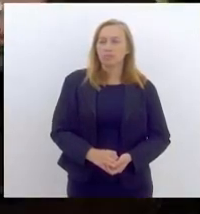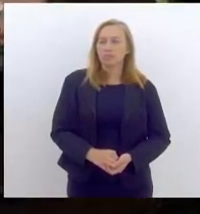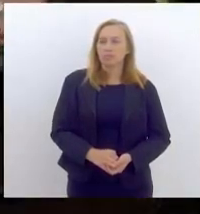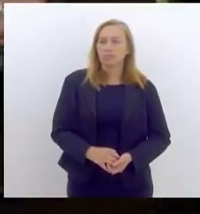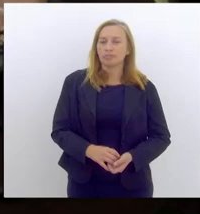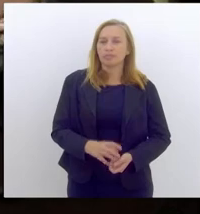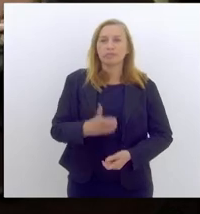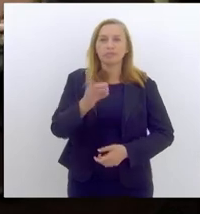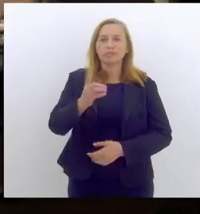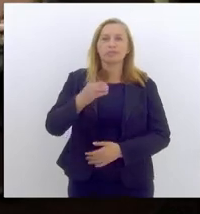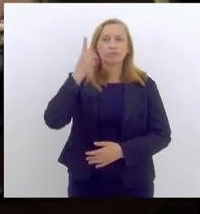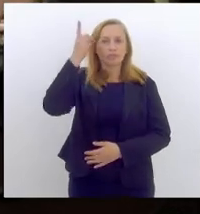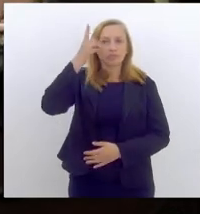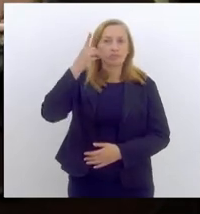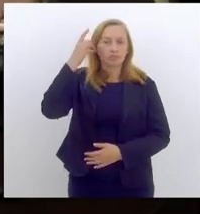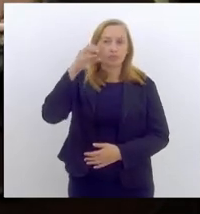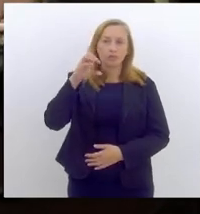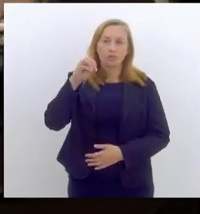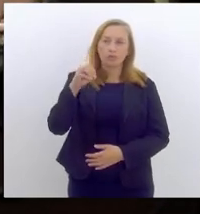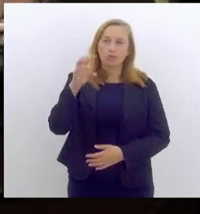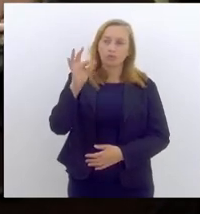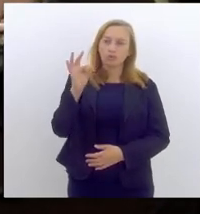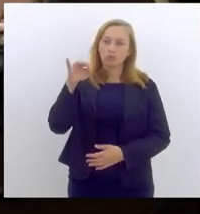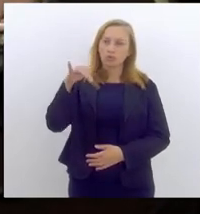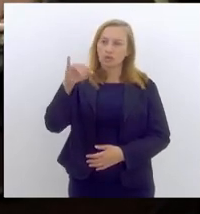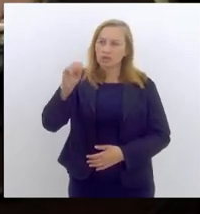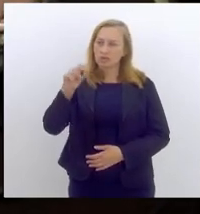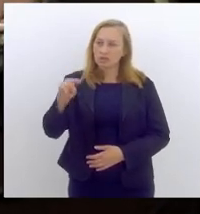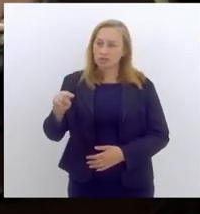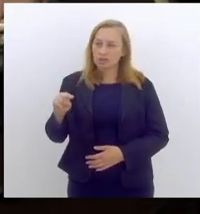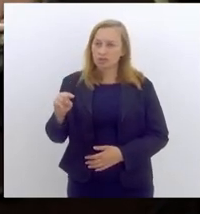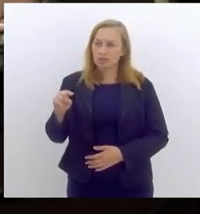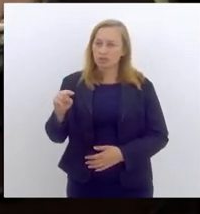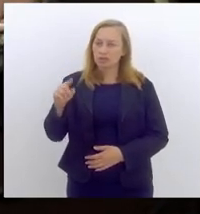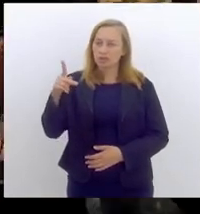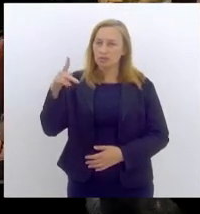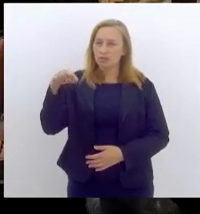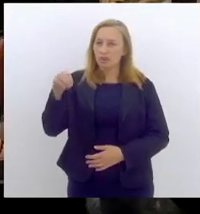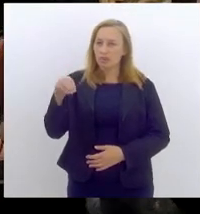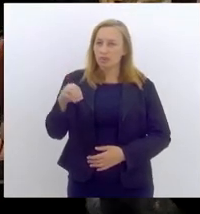Deputado Otoni de Paula Pai.